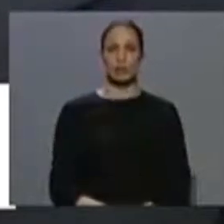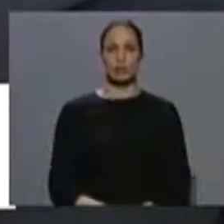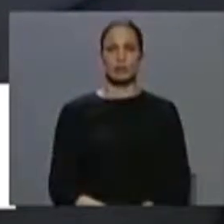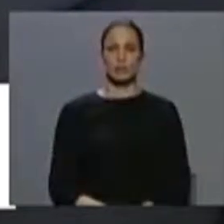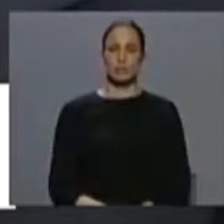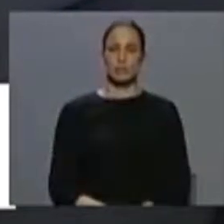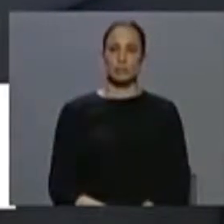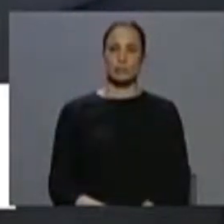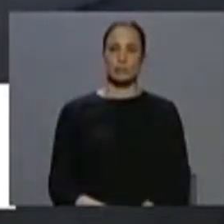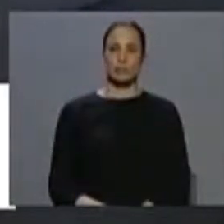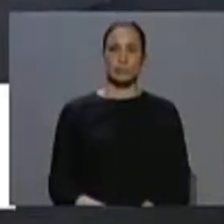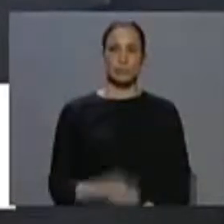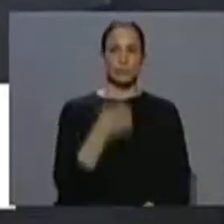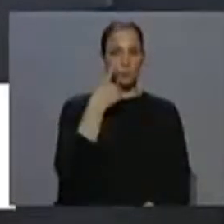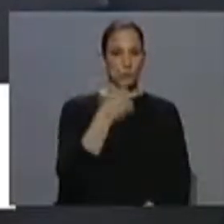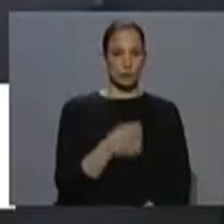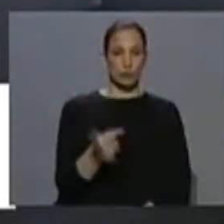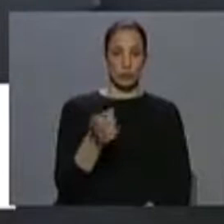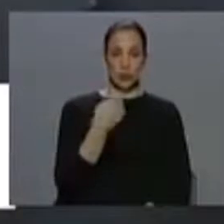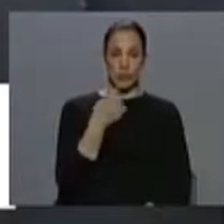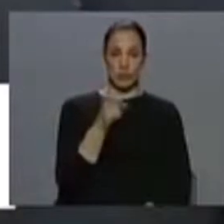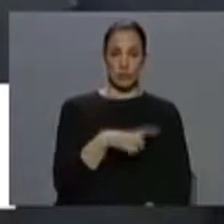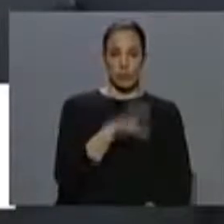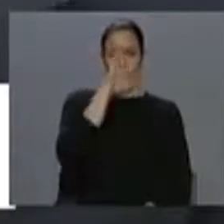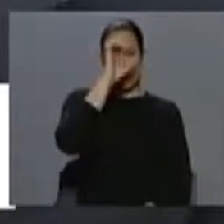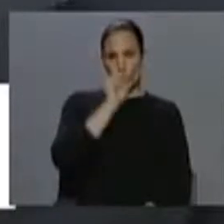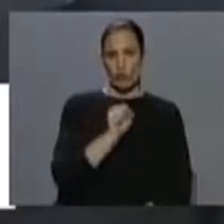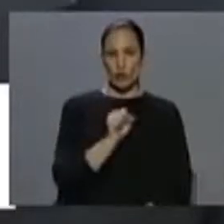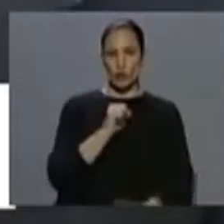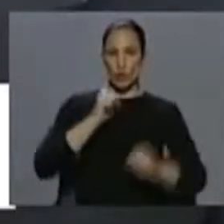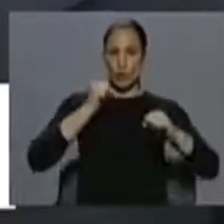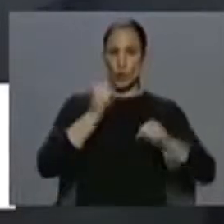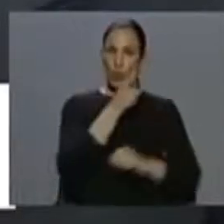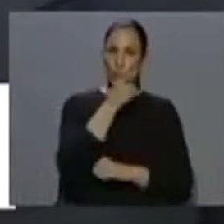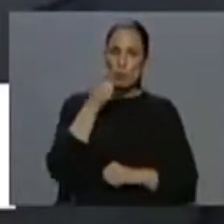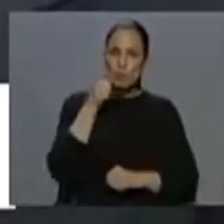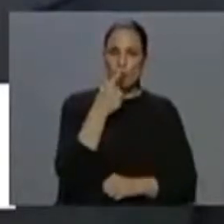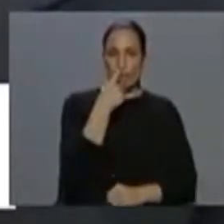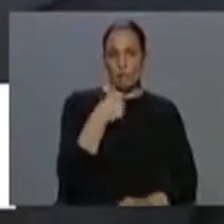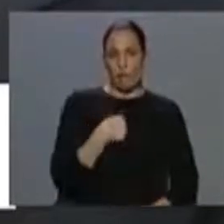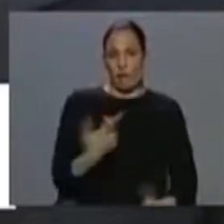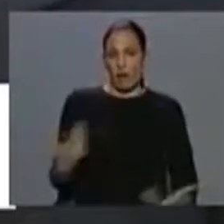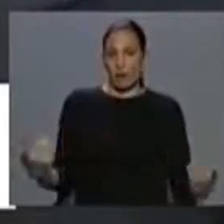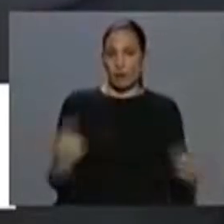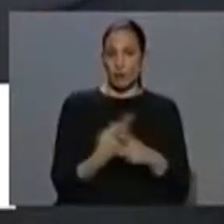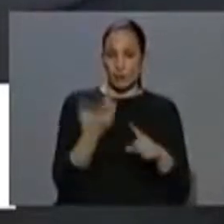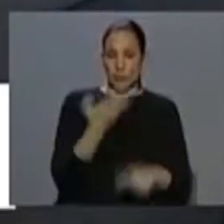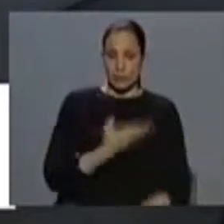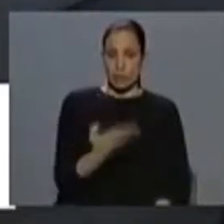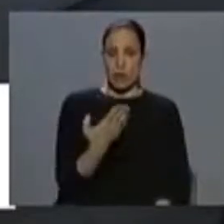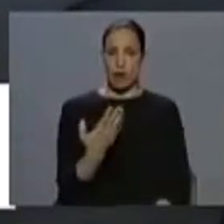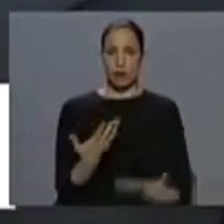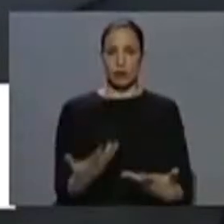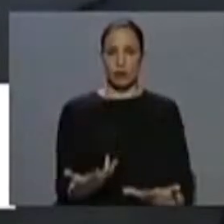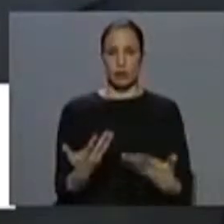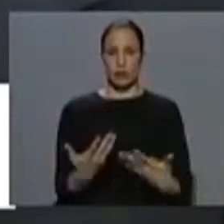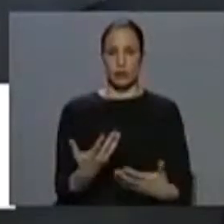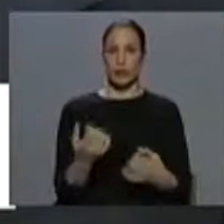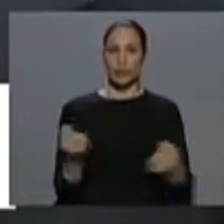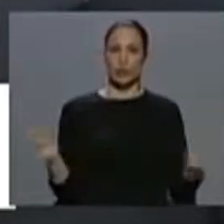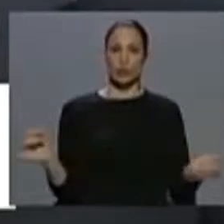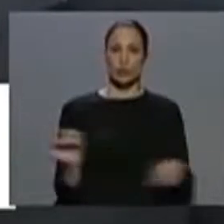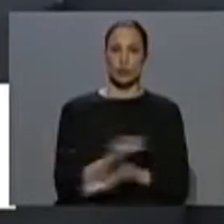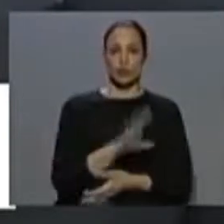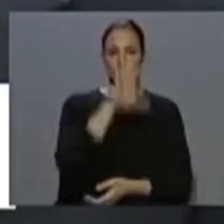que o Governo falha nos seus compromissos. Ainda muito recentemente, esta semana, foi também noticiado que o Governo Regional